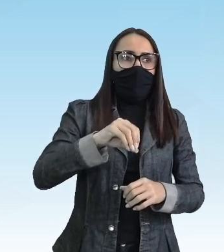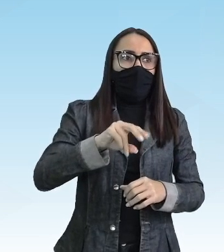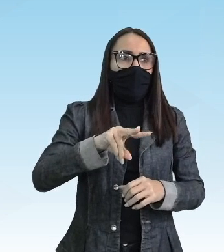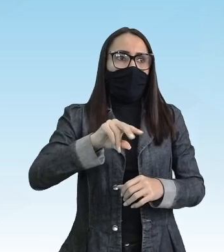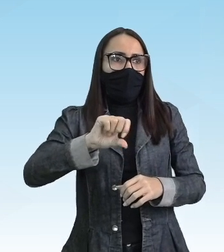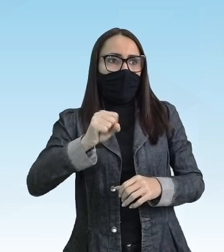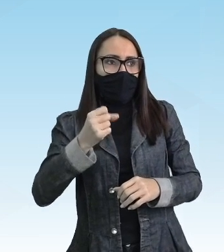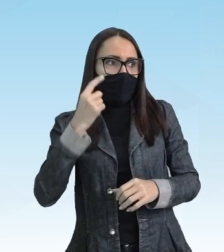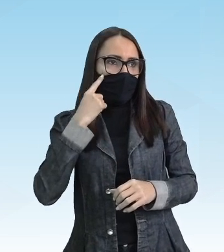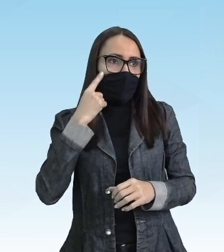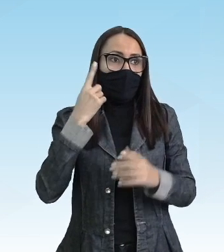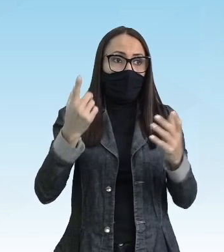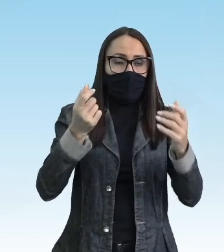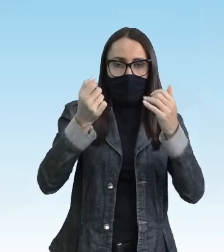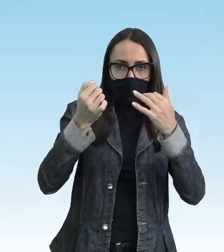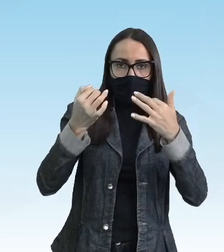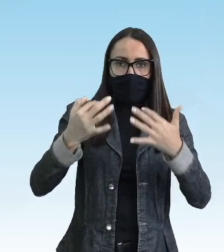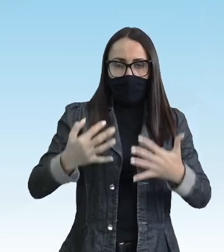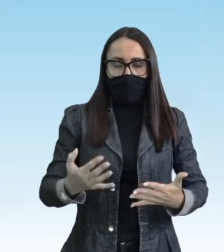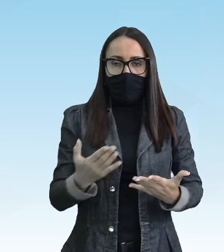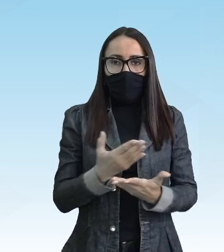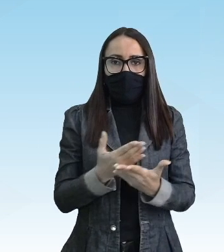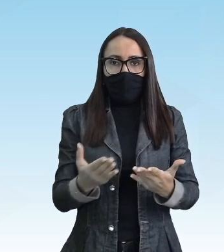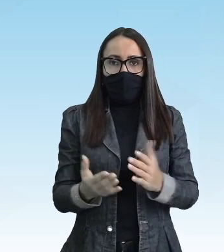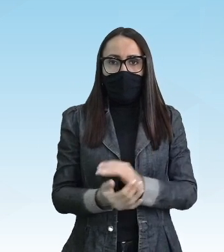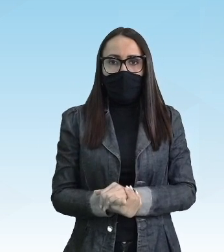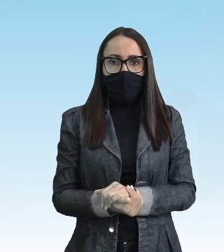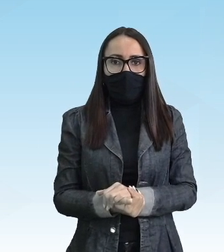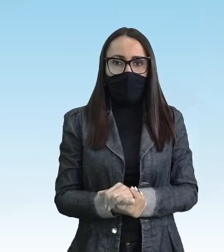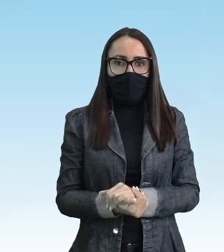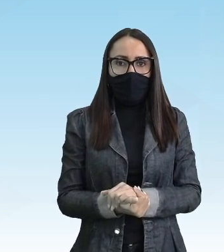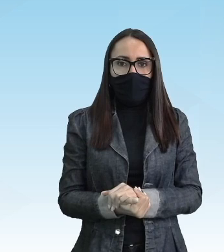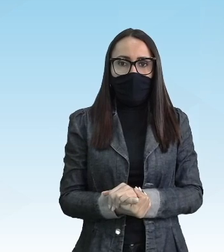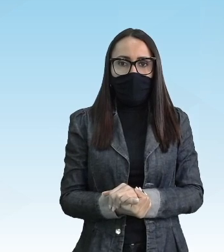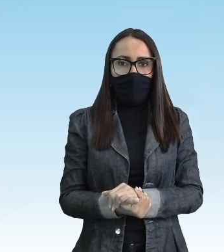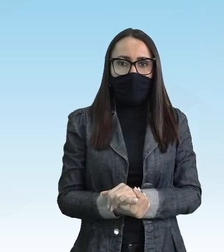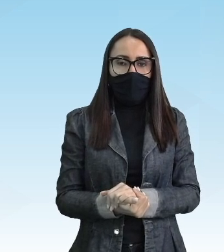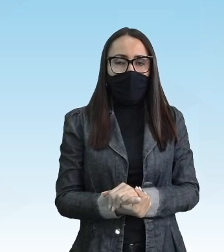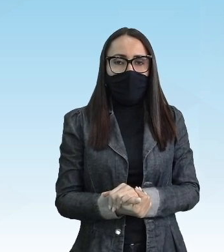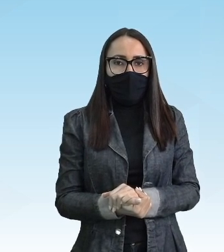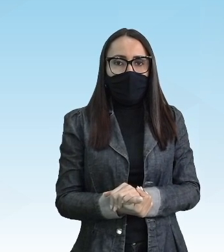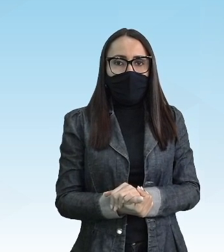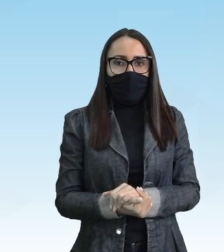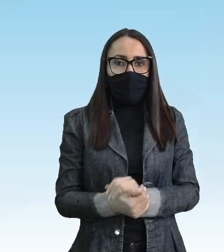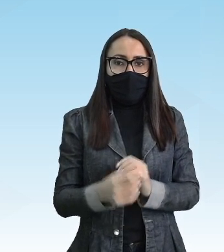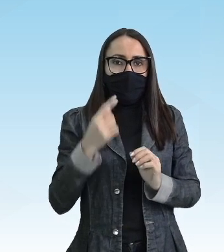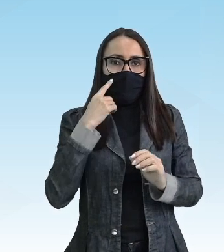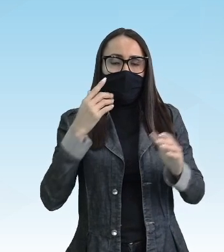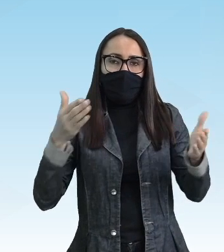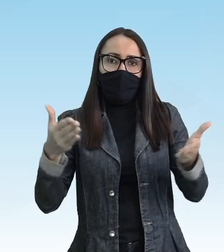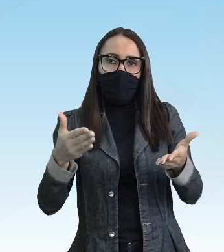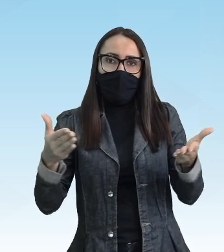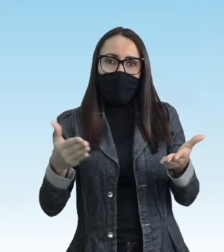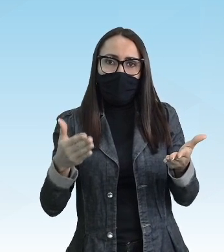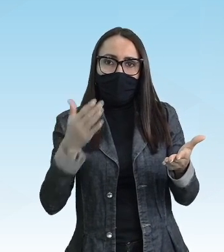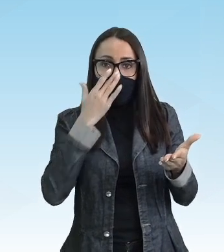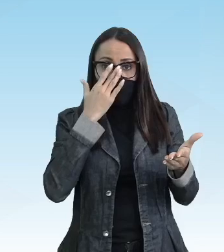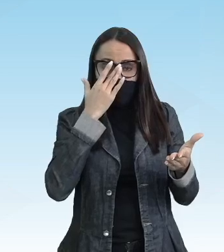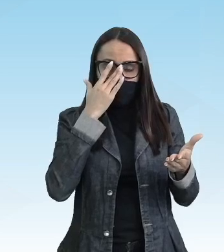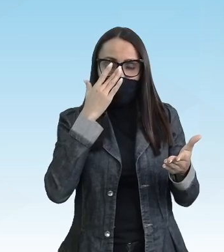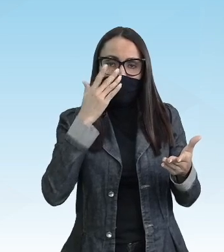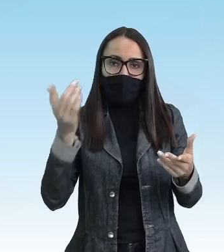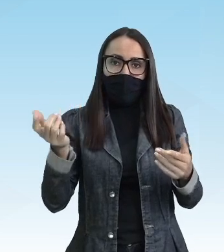eu falei das articulações móveis, semimóveis e agora é a hora